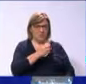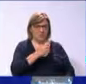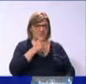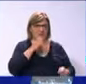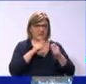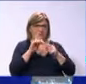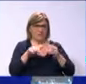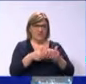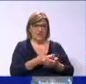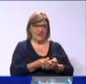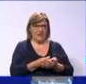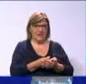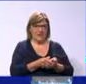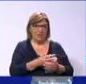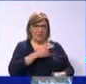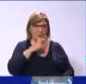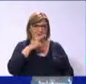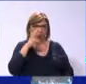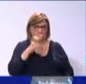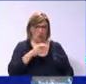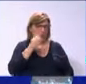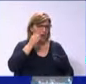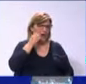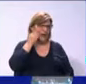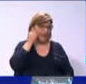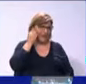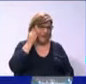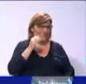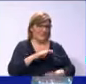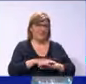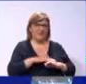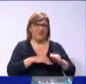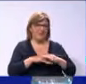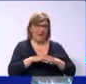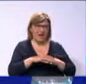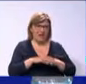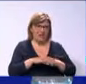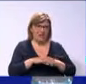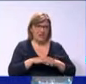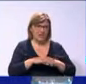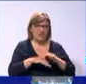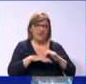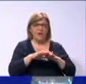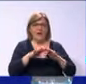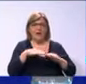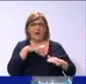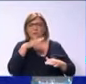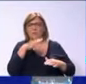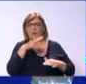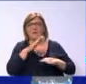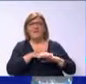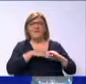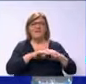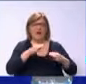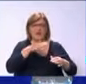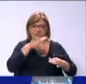entrevista que ao dar é dura grave faz no ensino o sonho são